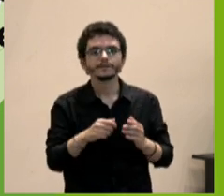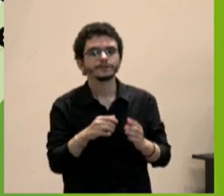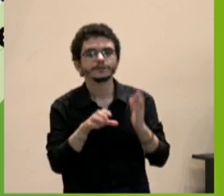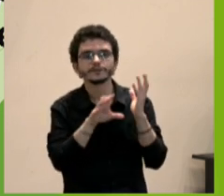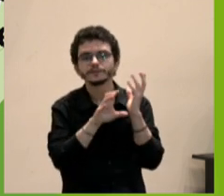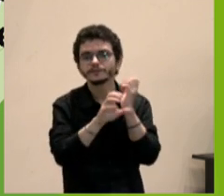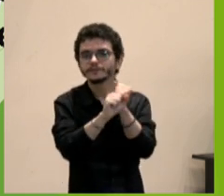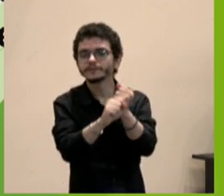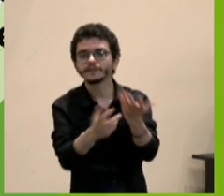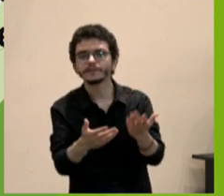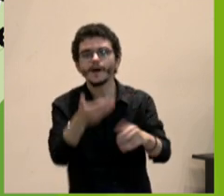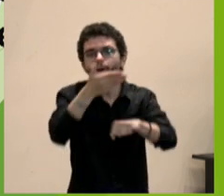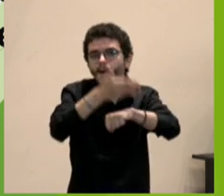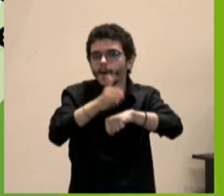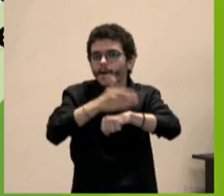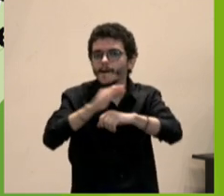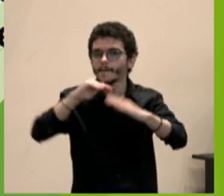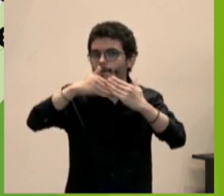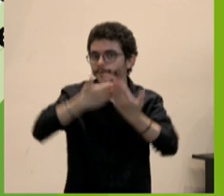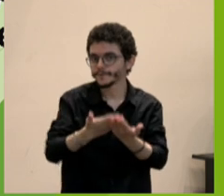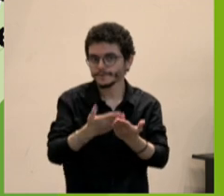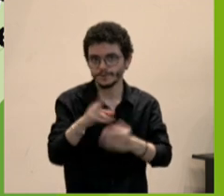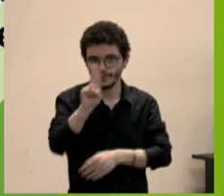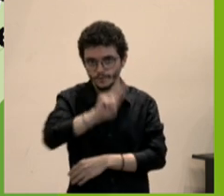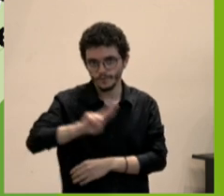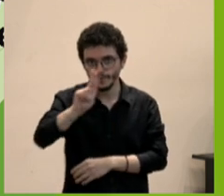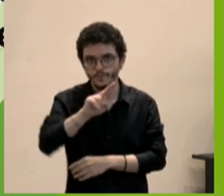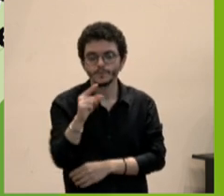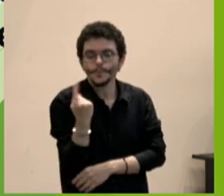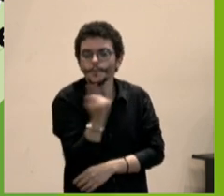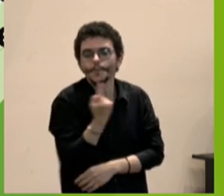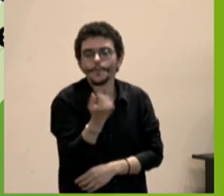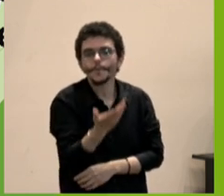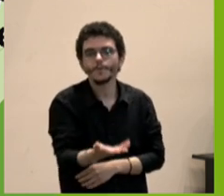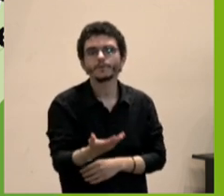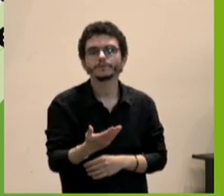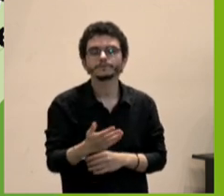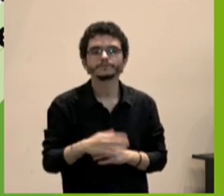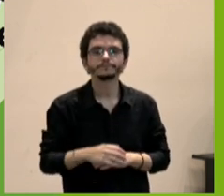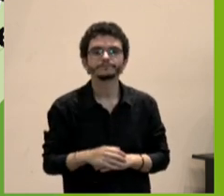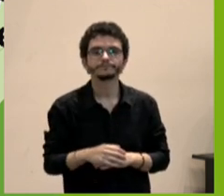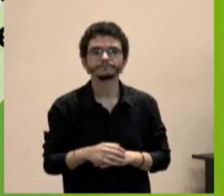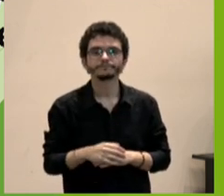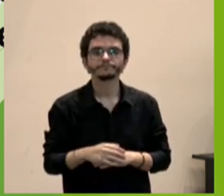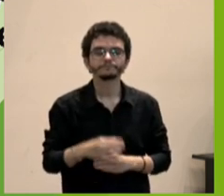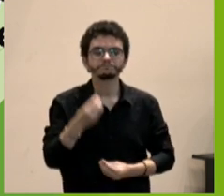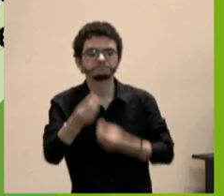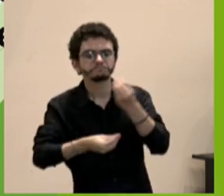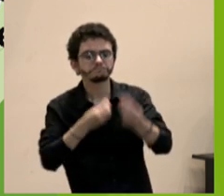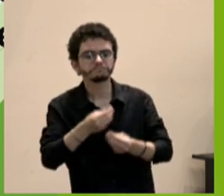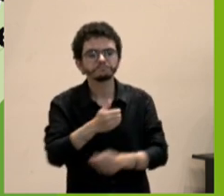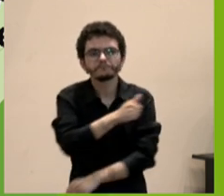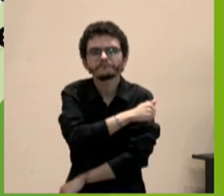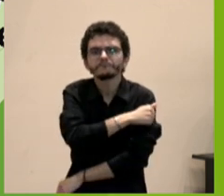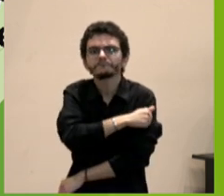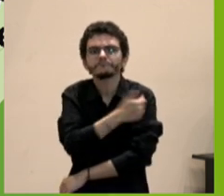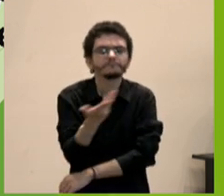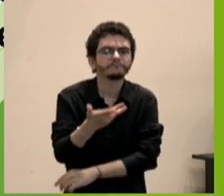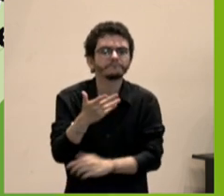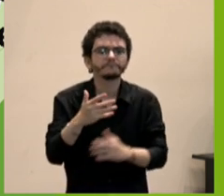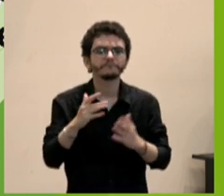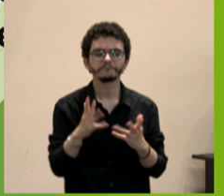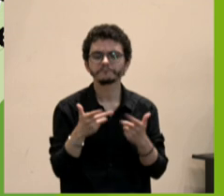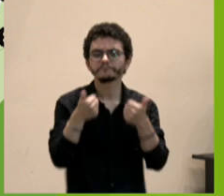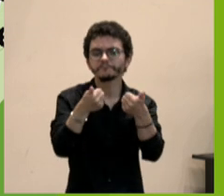da prática escolar por meio único e exclusivo do desempenho dos estudantes nos diferentes